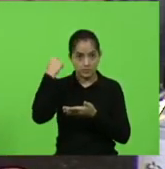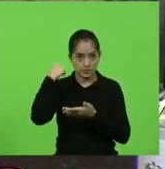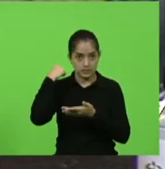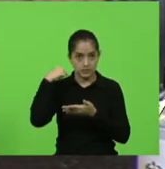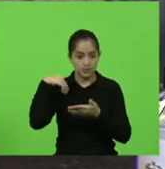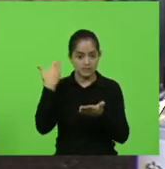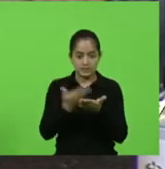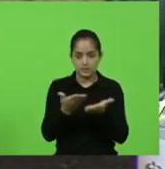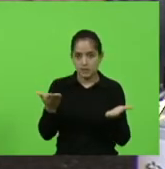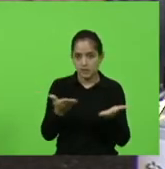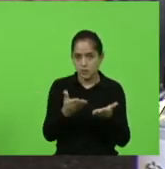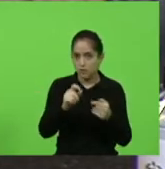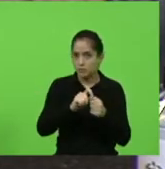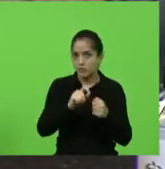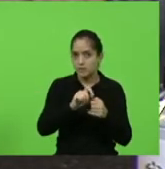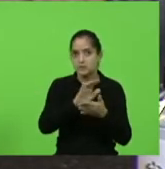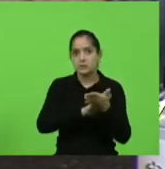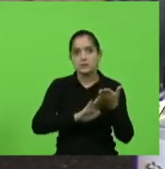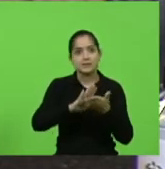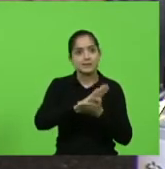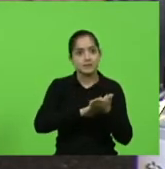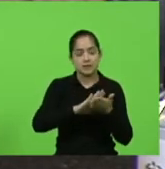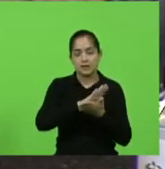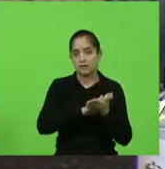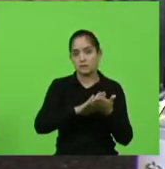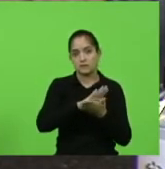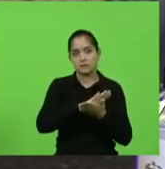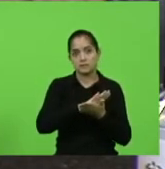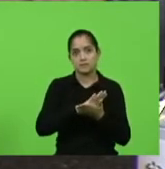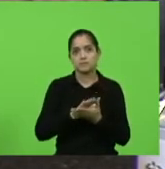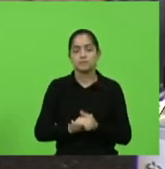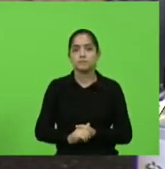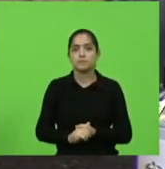Até o momento o governo não fez nada.